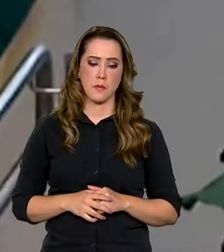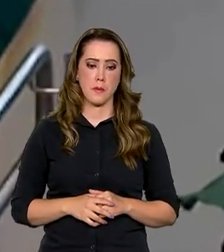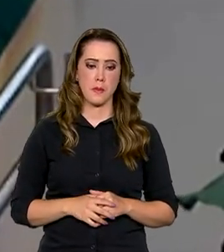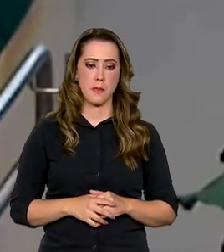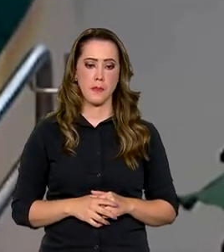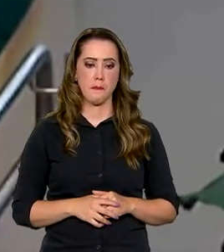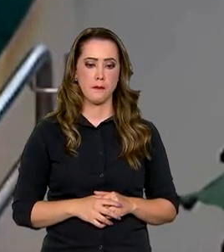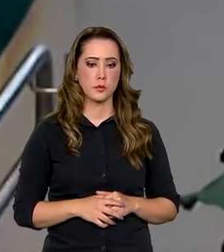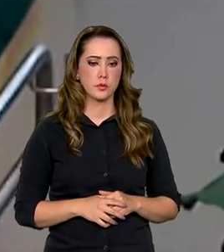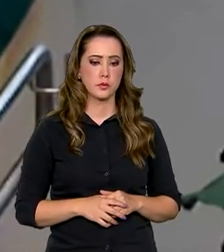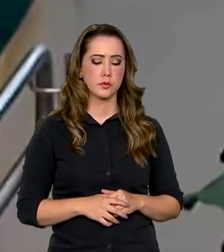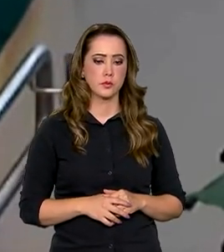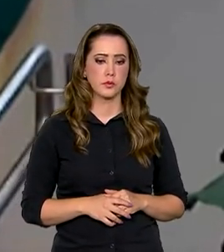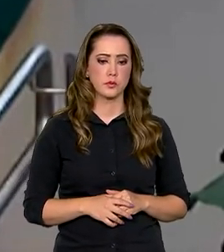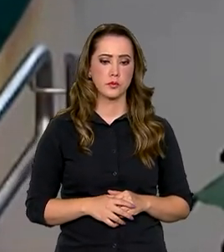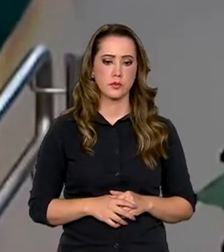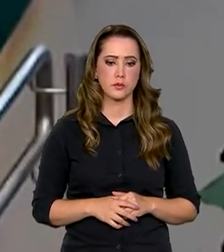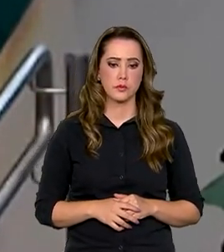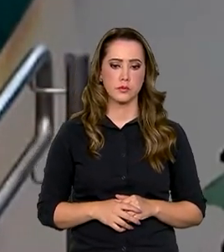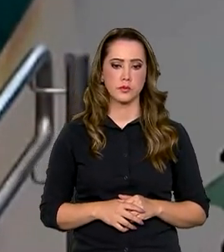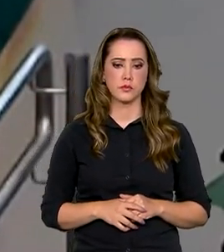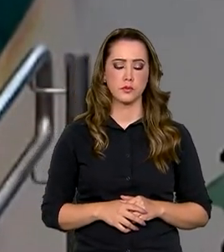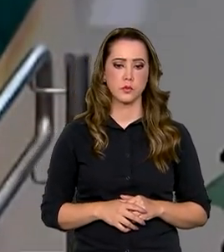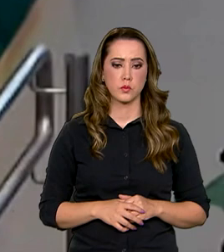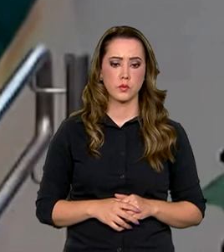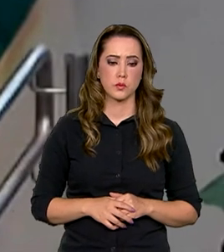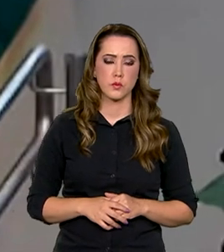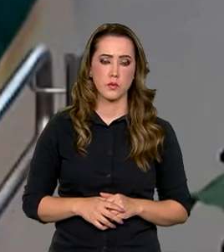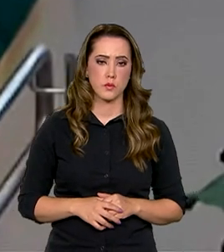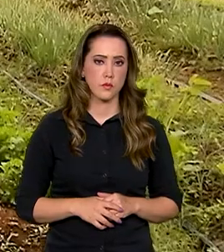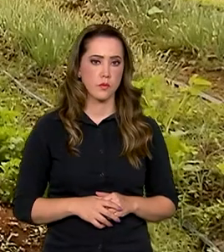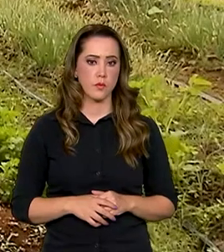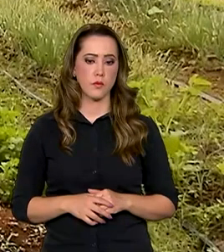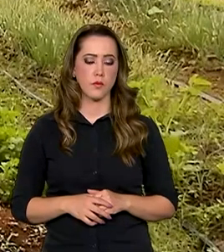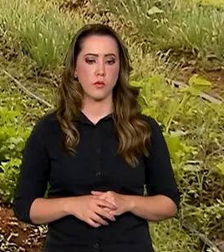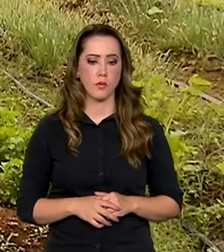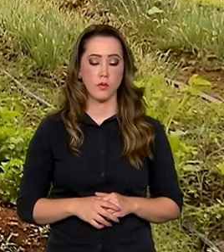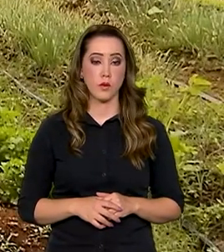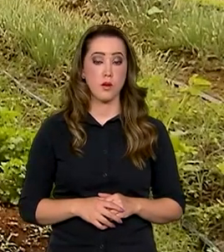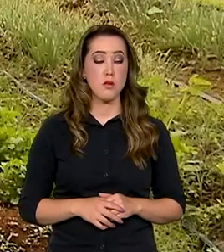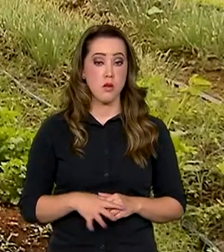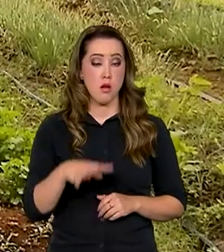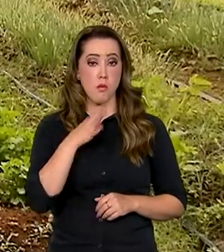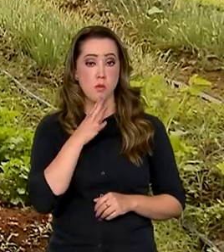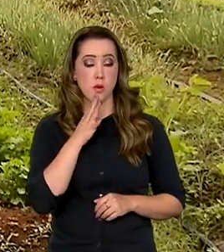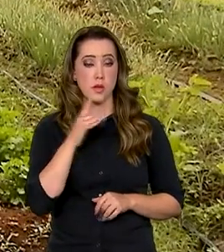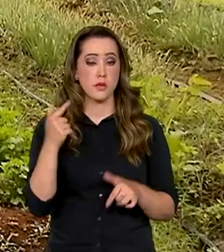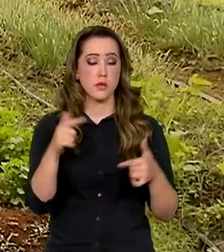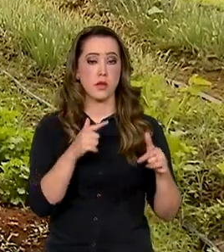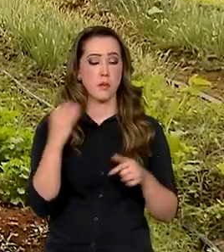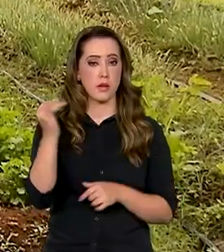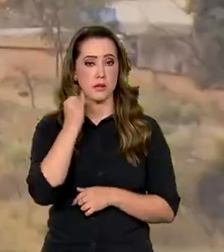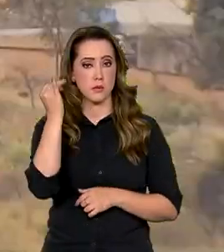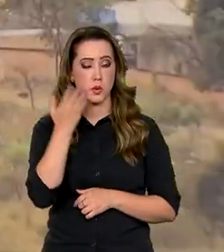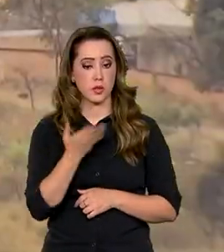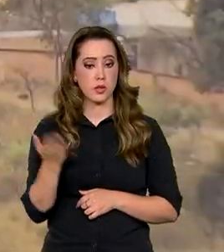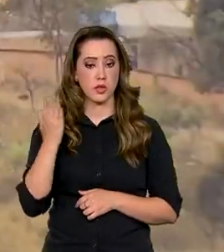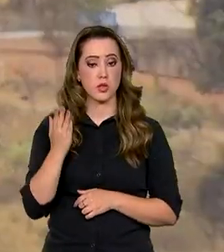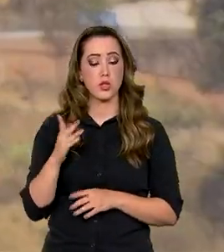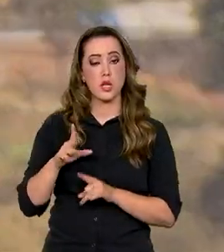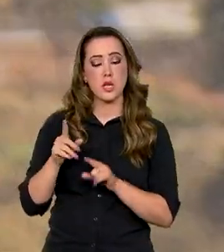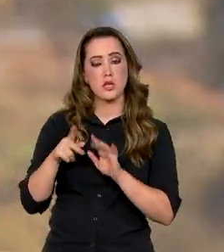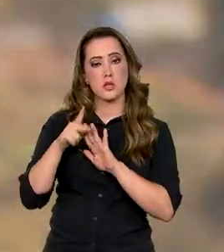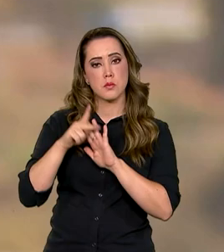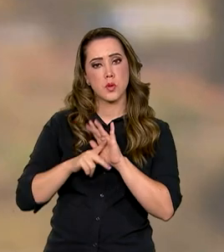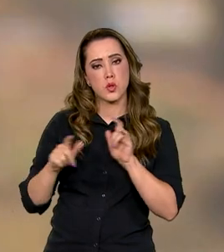das boas práticas a outros países da região. Por reconhecer os benefícios que esses